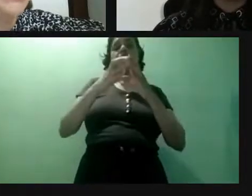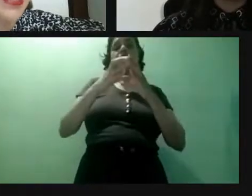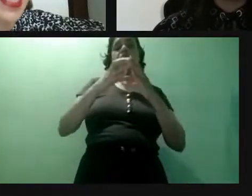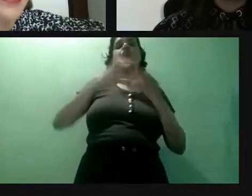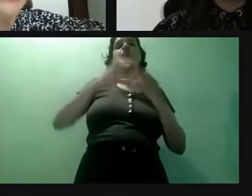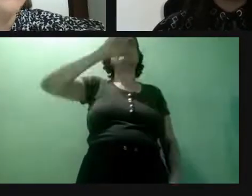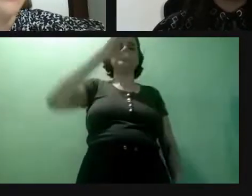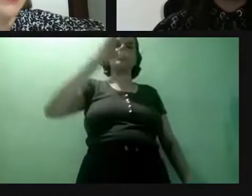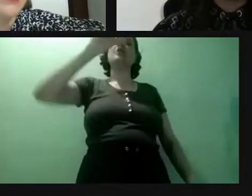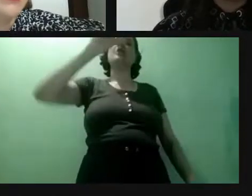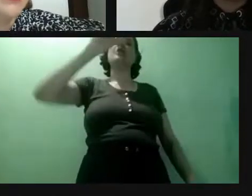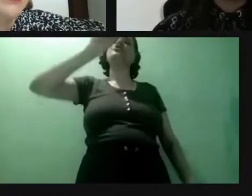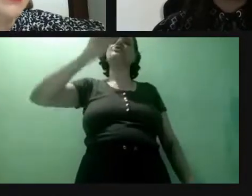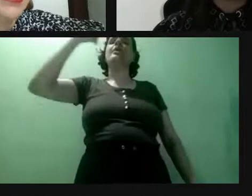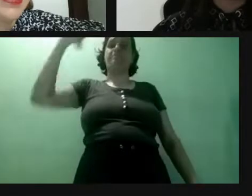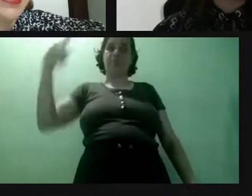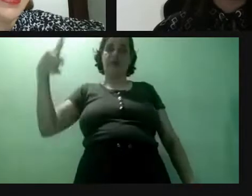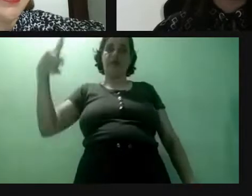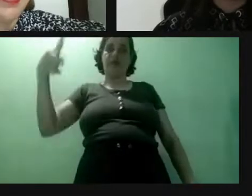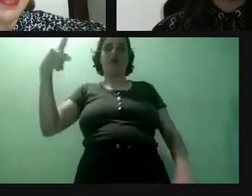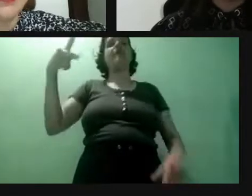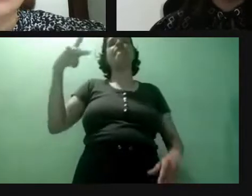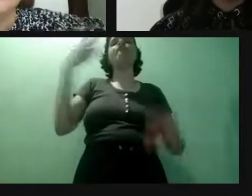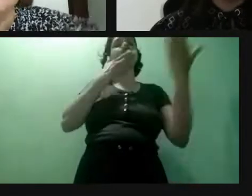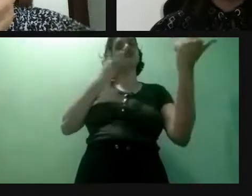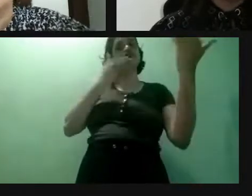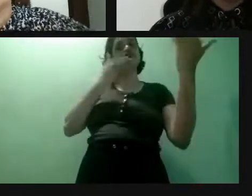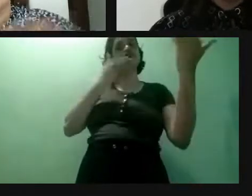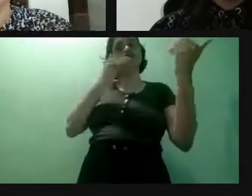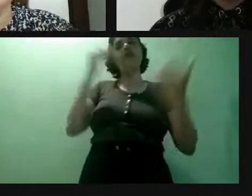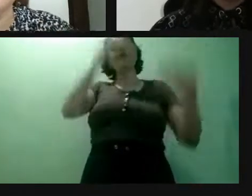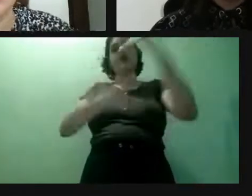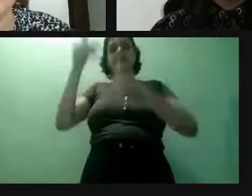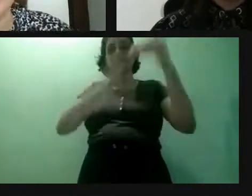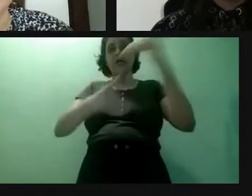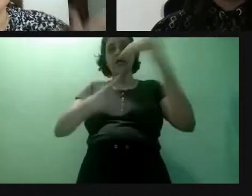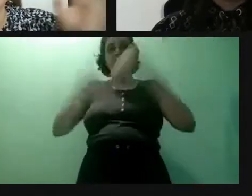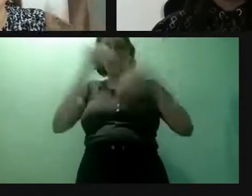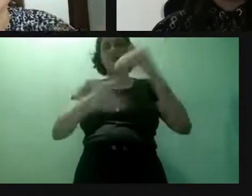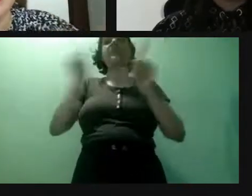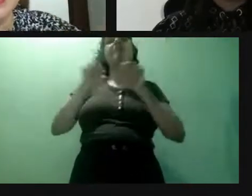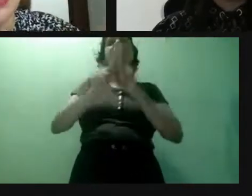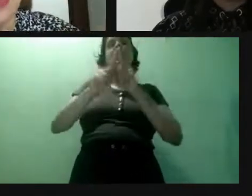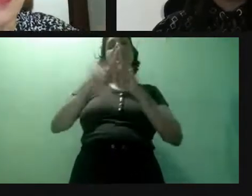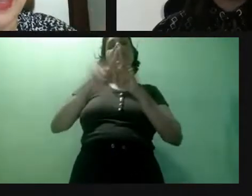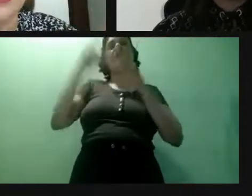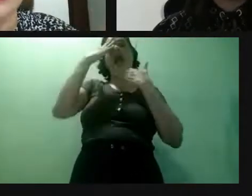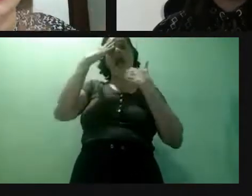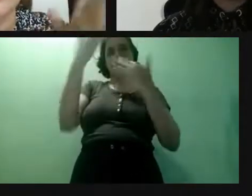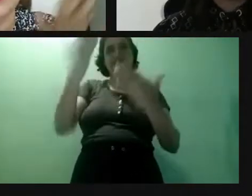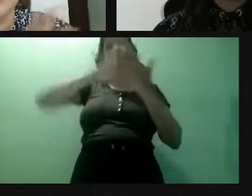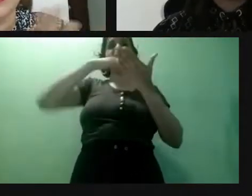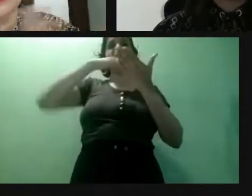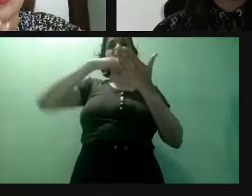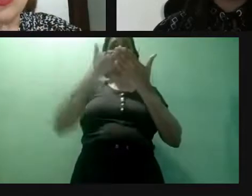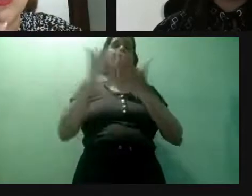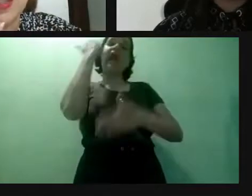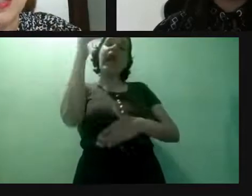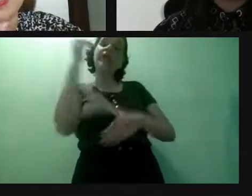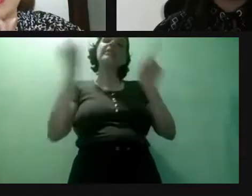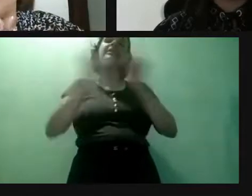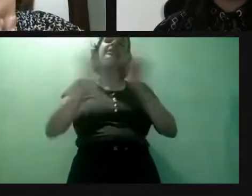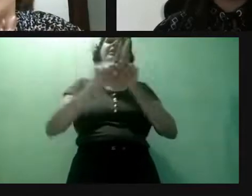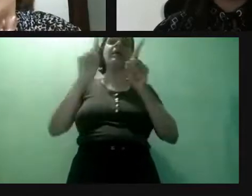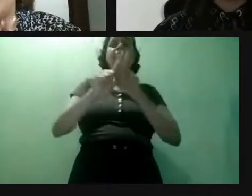e Tainá, né? E agradecer às intérpretes, Ana e Roberta, que estiveram aqui